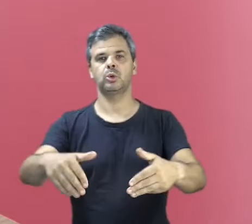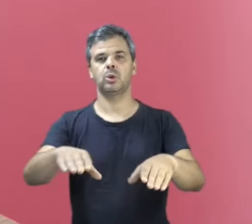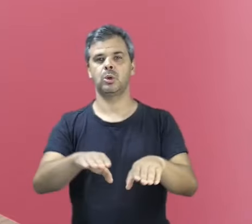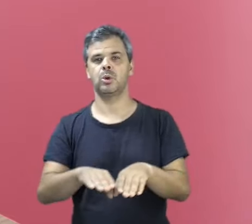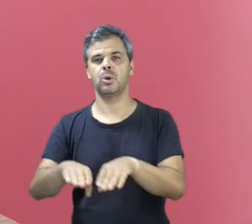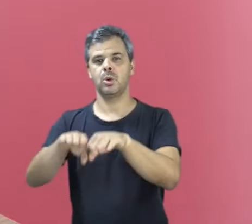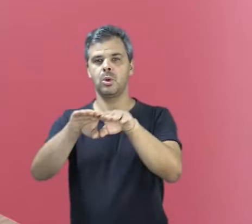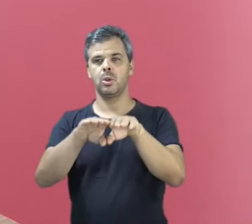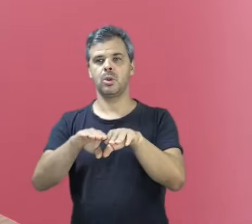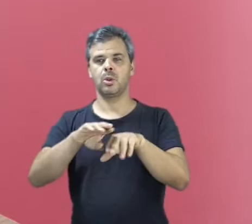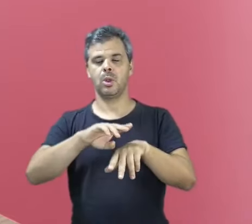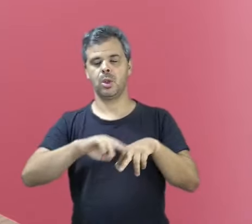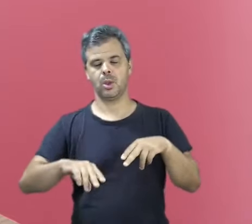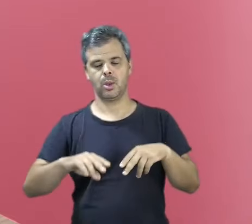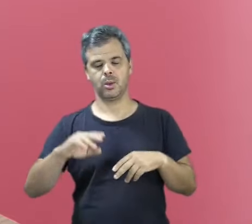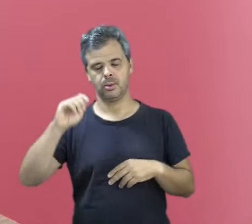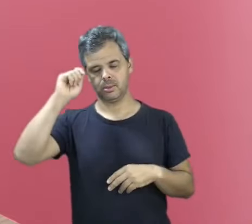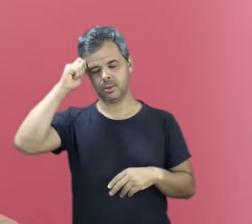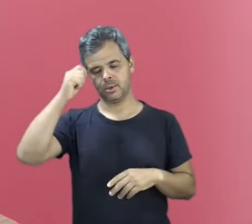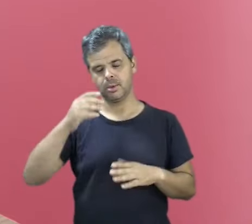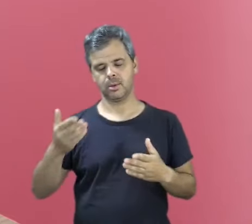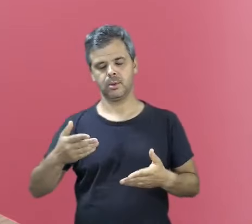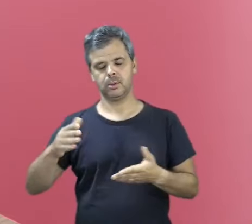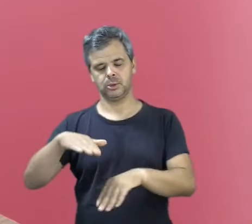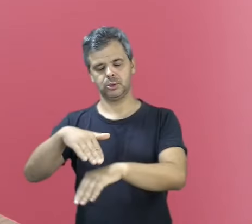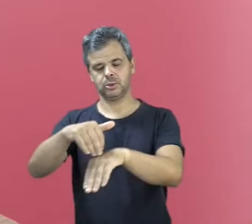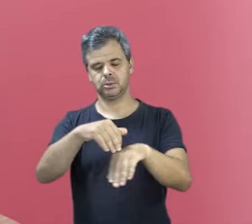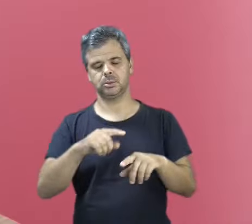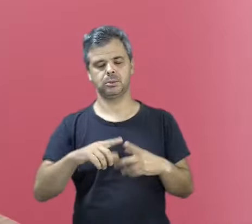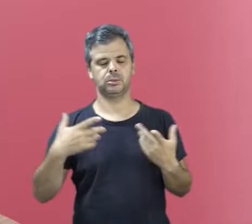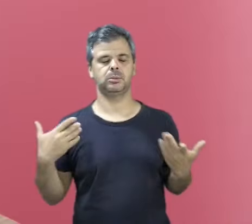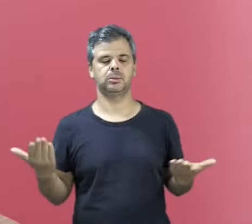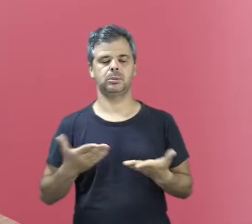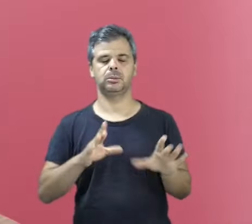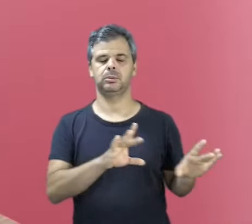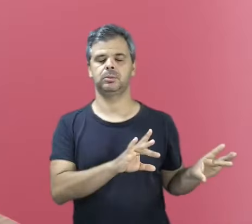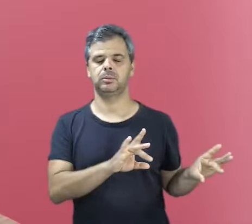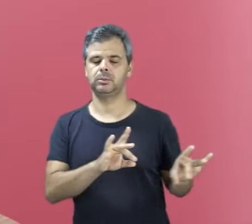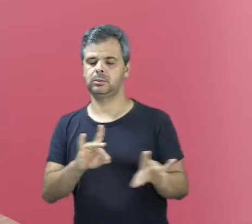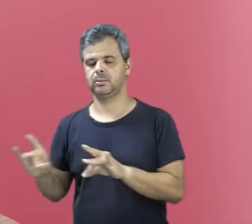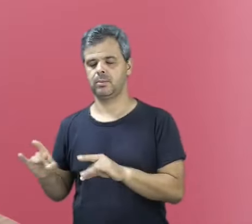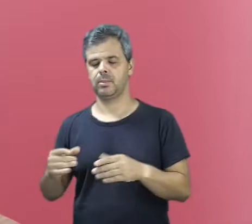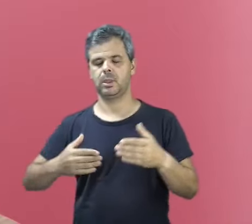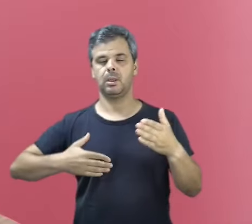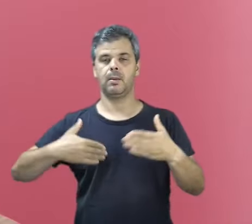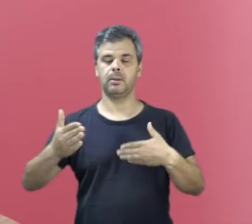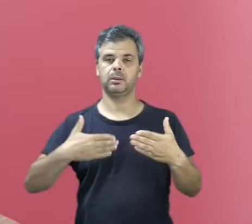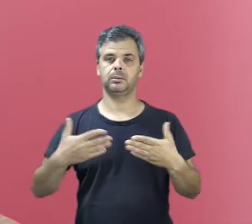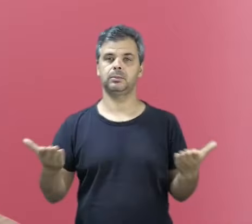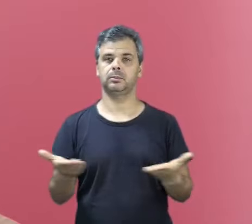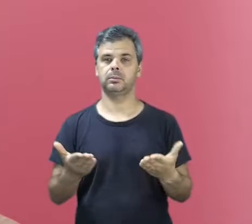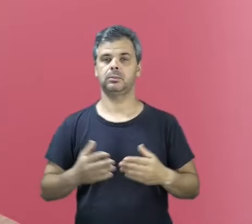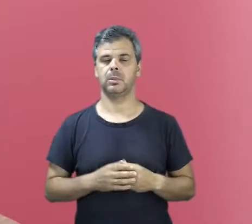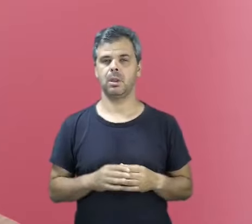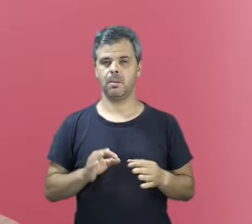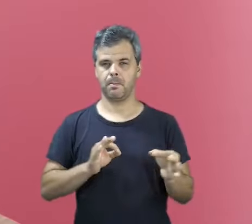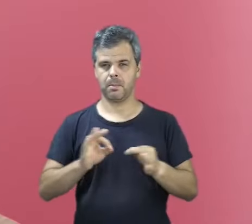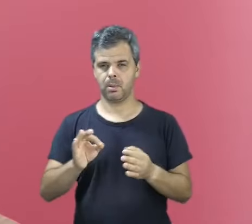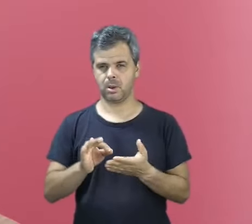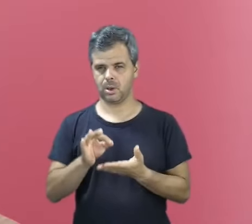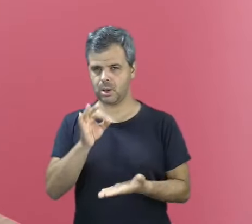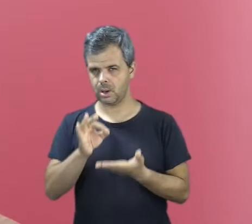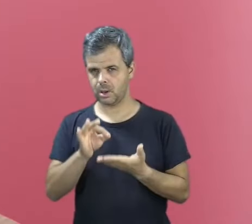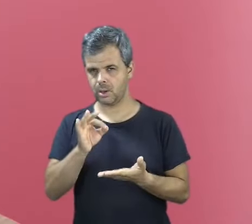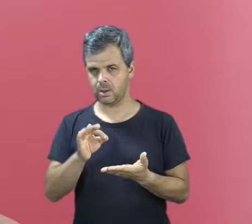Igualdade Racial. E você é o nosso convidado, nossa convidada a acompanhar esse bate-papo com a gente. Já preparou o seu